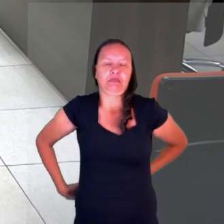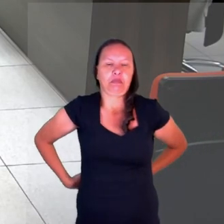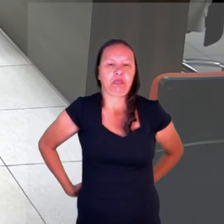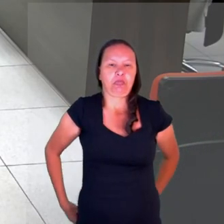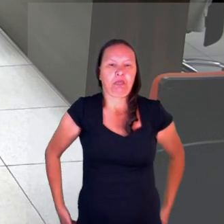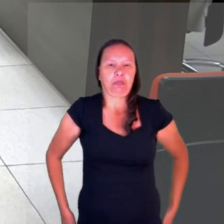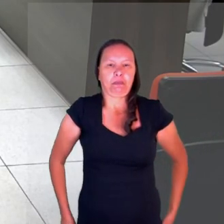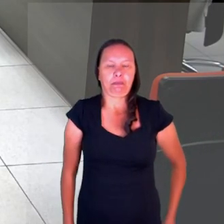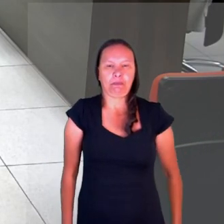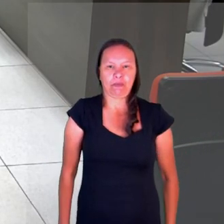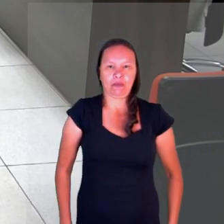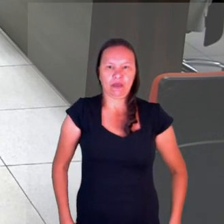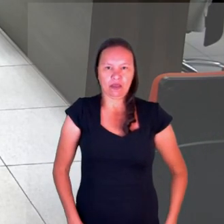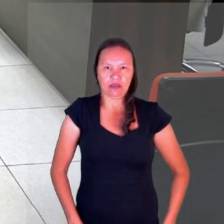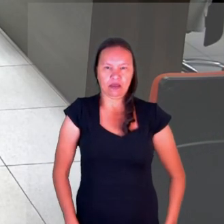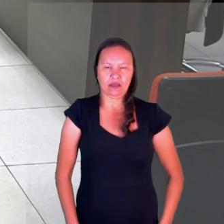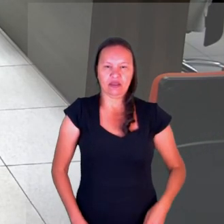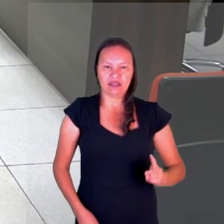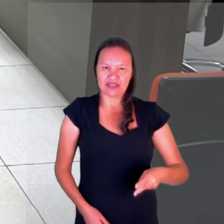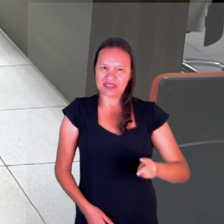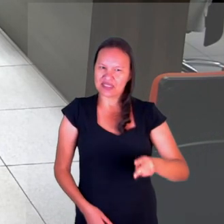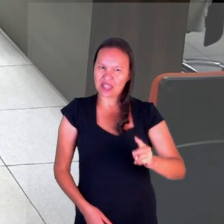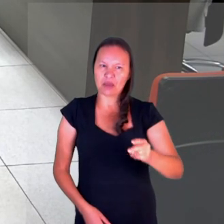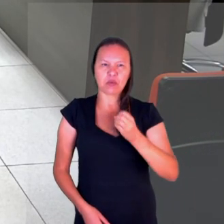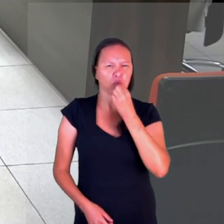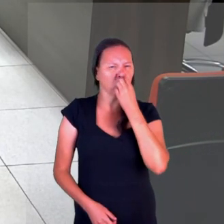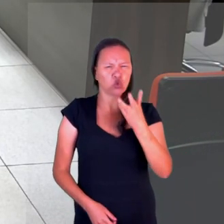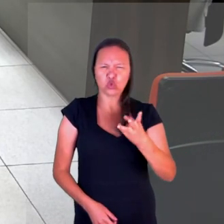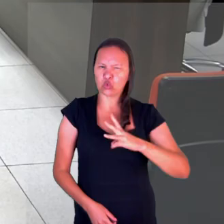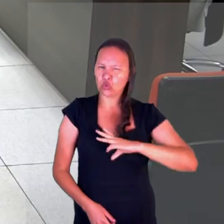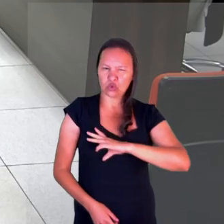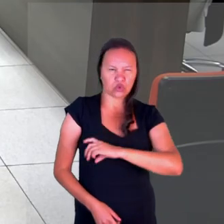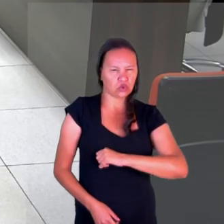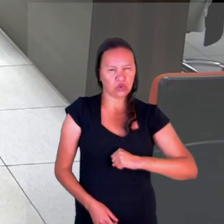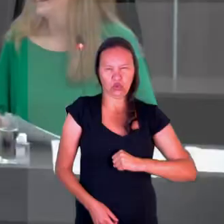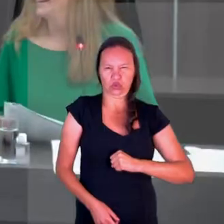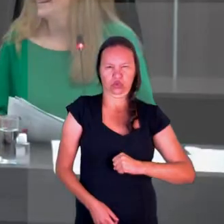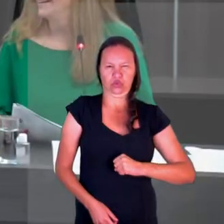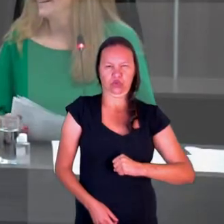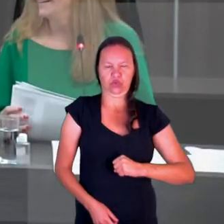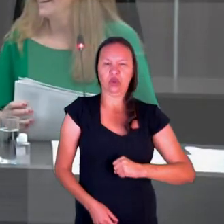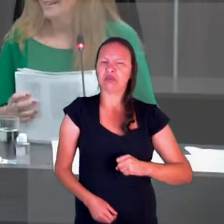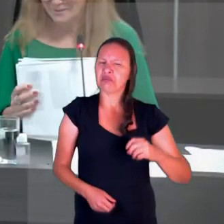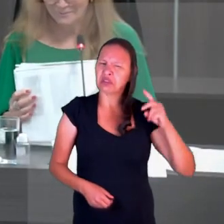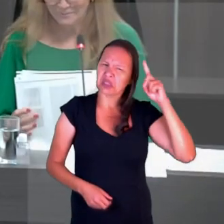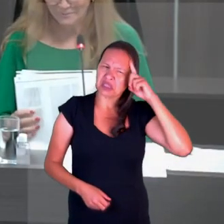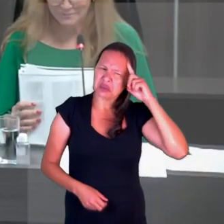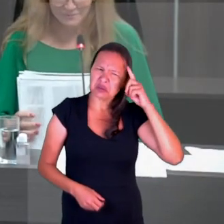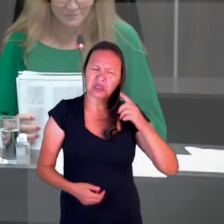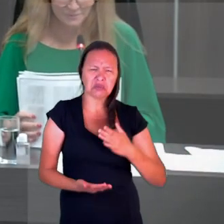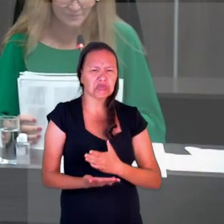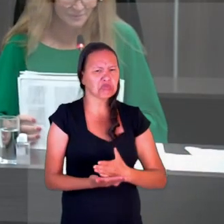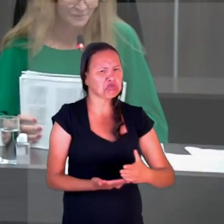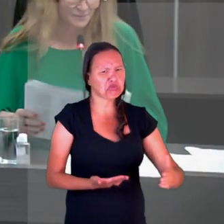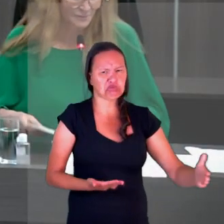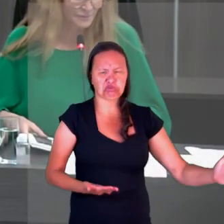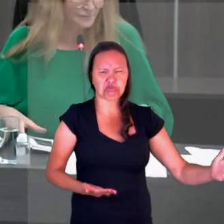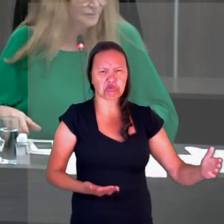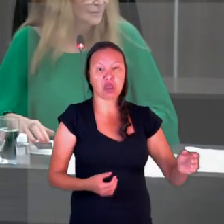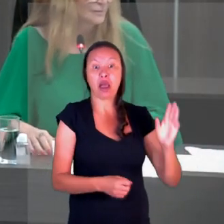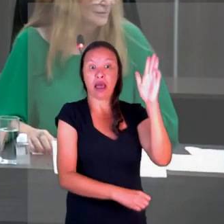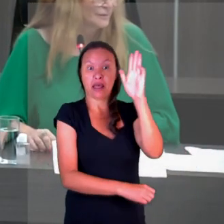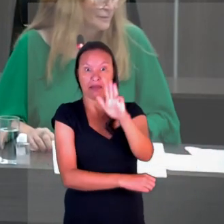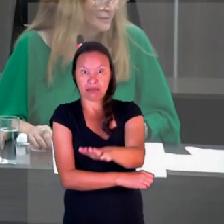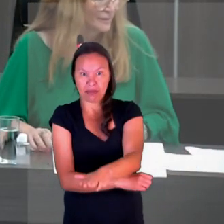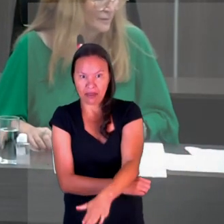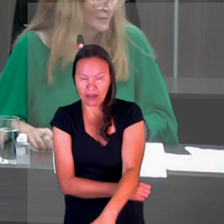obrigada néam a gente podia ter ficado aqui o resto do dia mas assim e a tarde